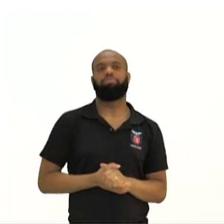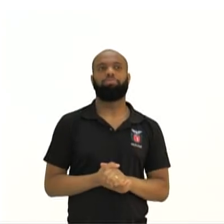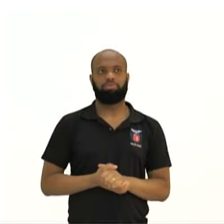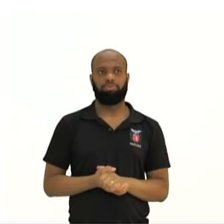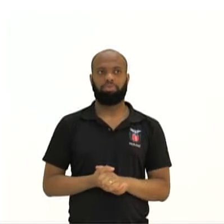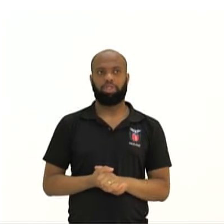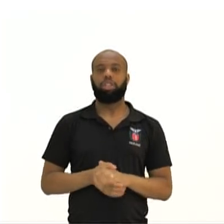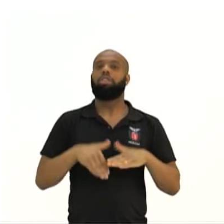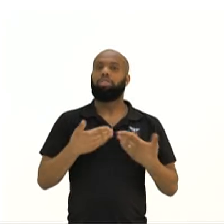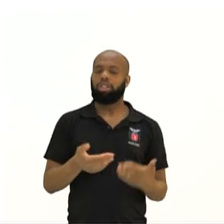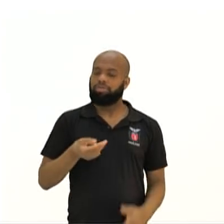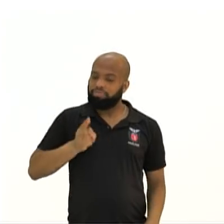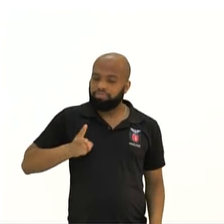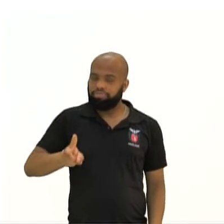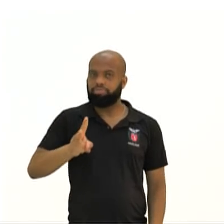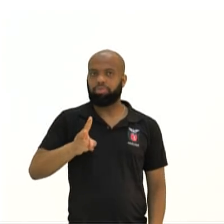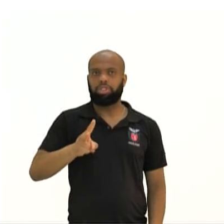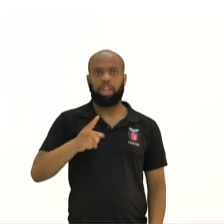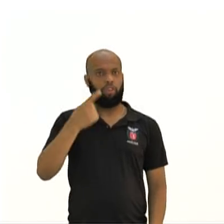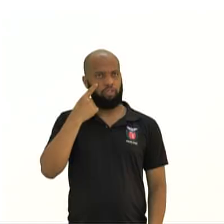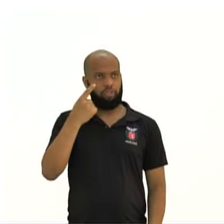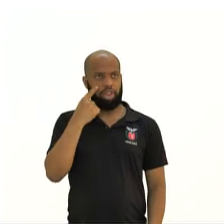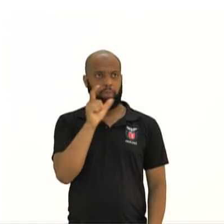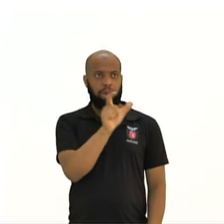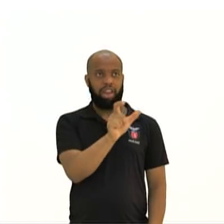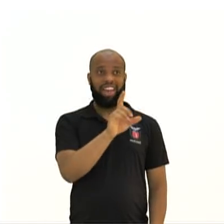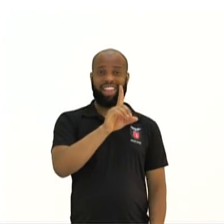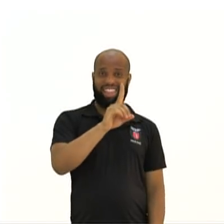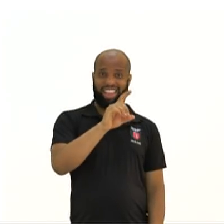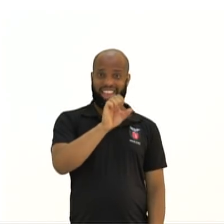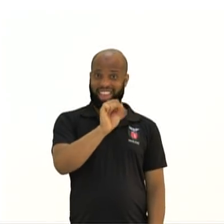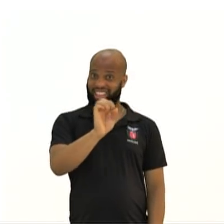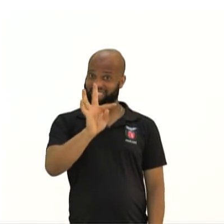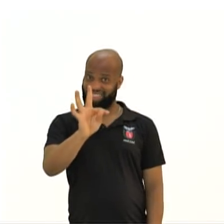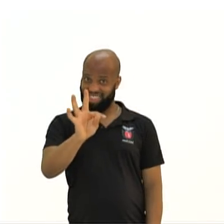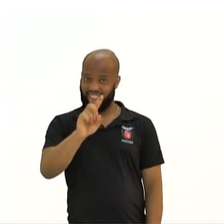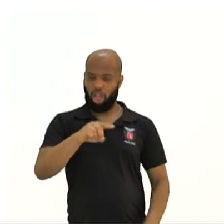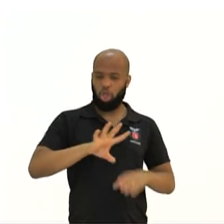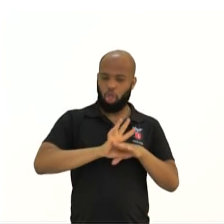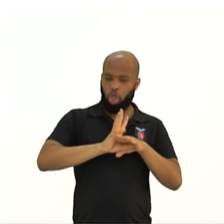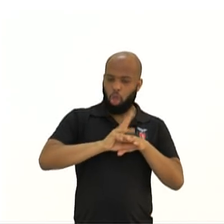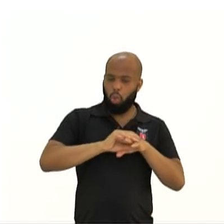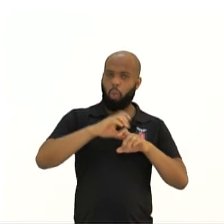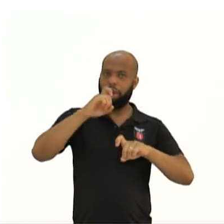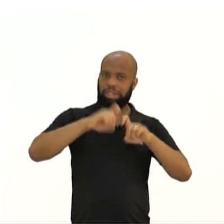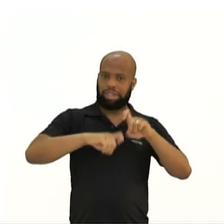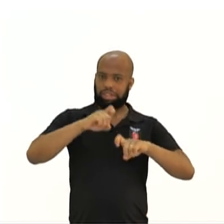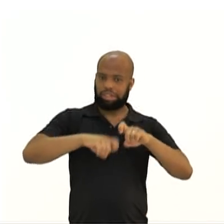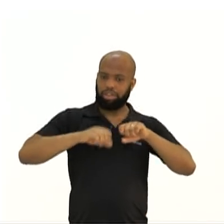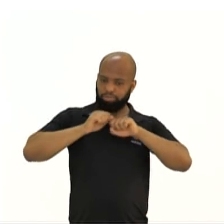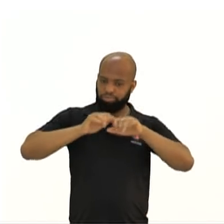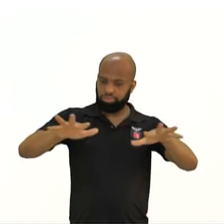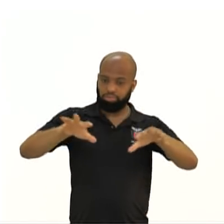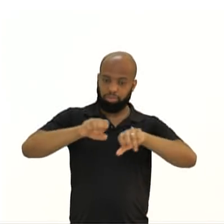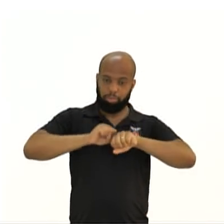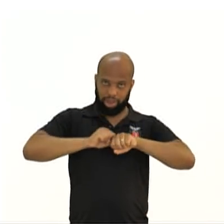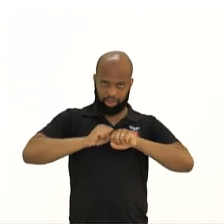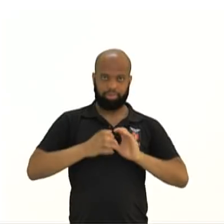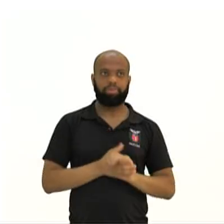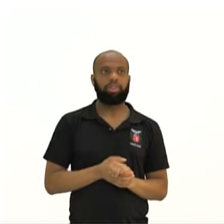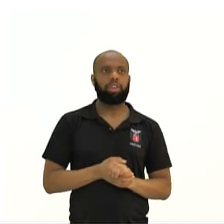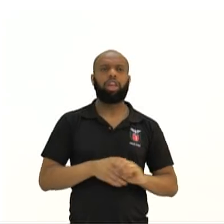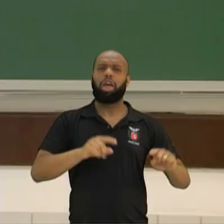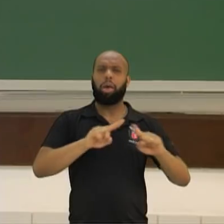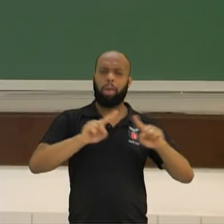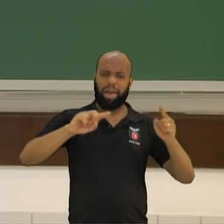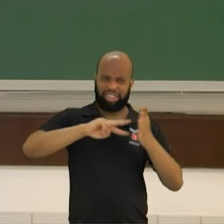É bem comum a gente ainda ouvir o termo DST, né, doença sexualmente transmissível, mas afinal